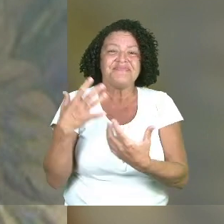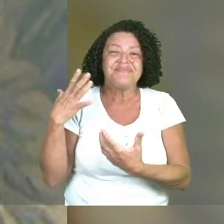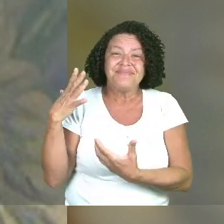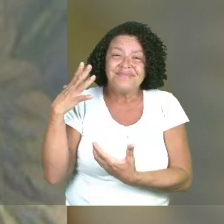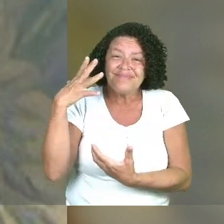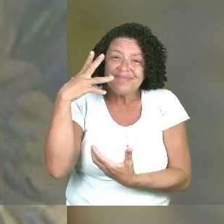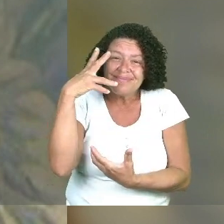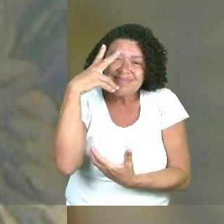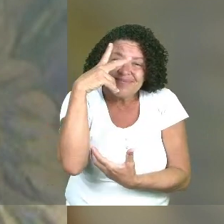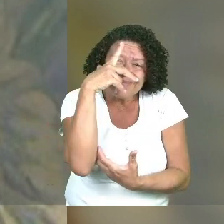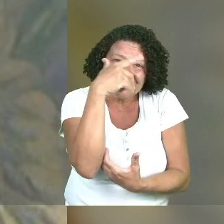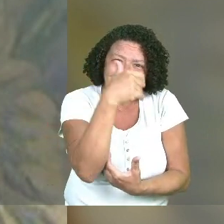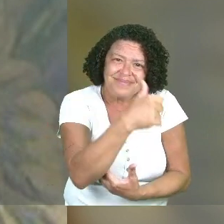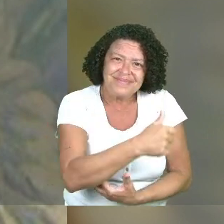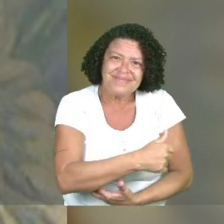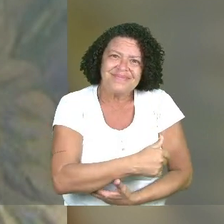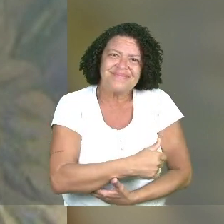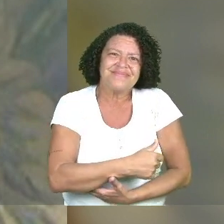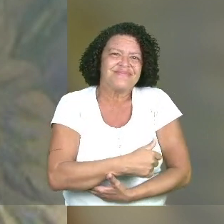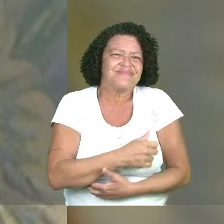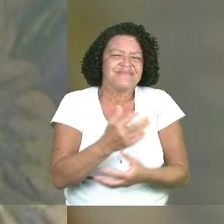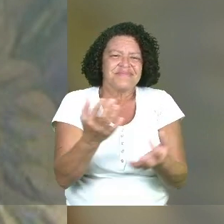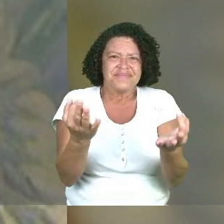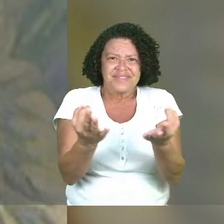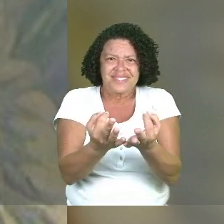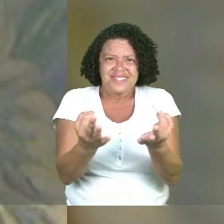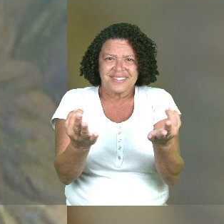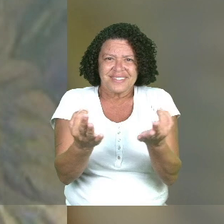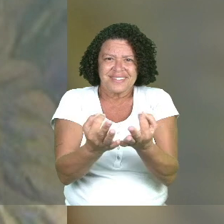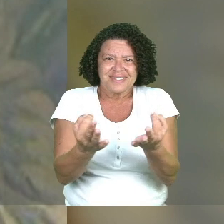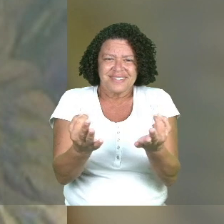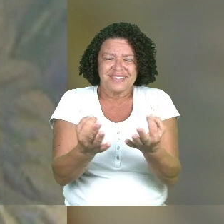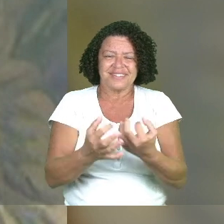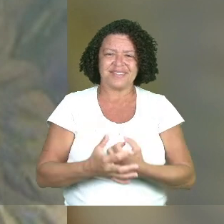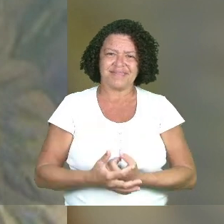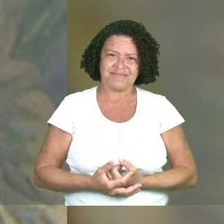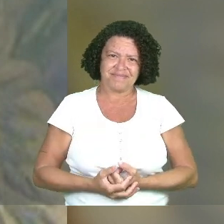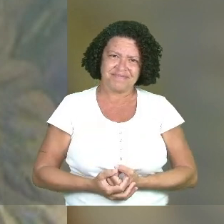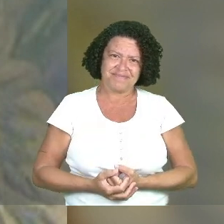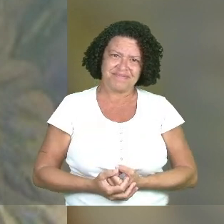beleza, ó perfeição.